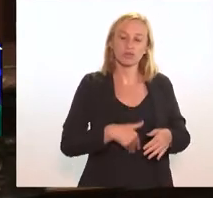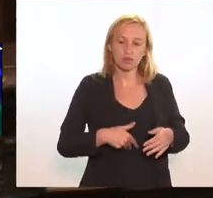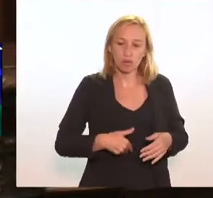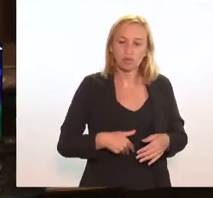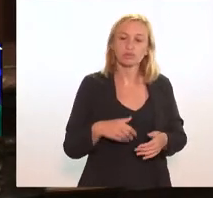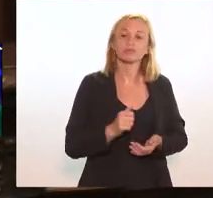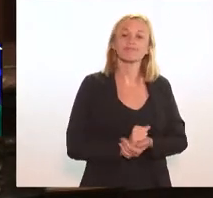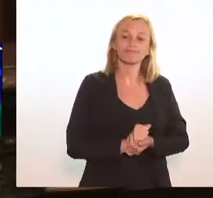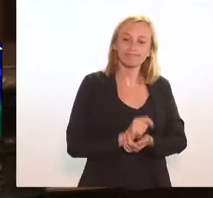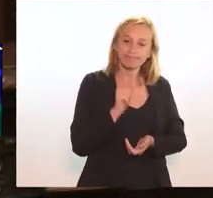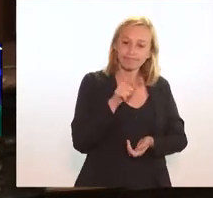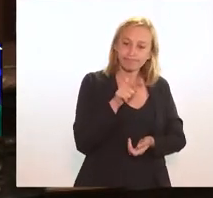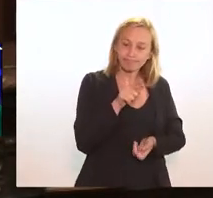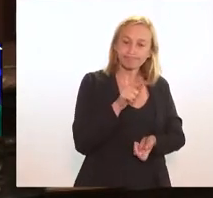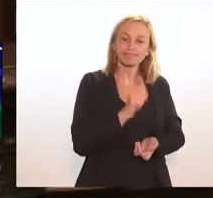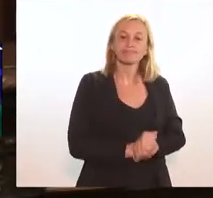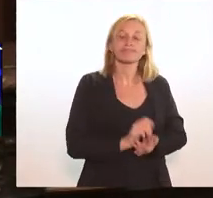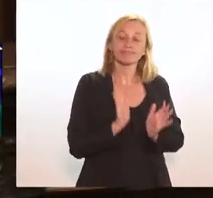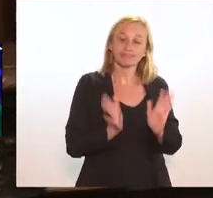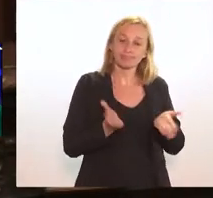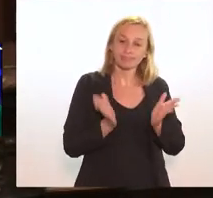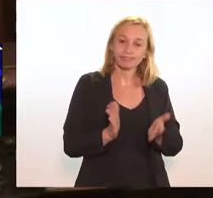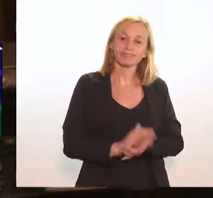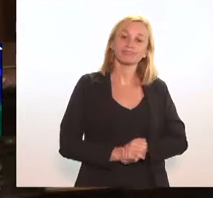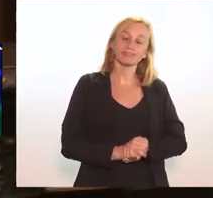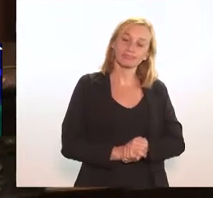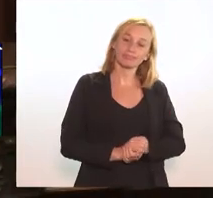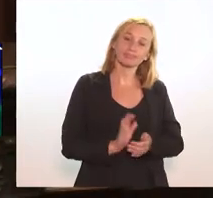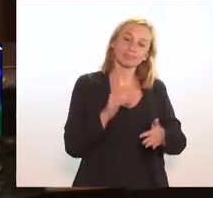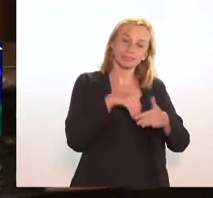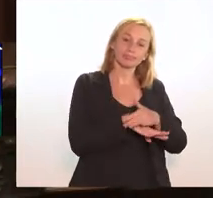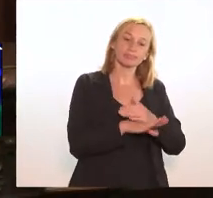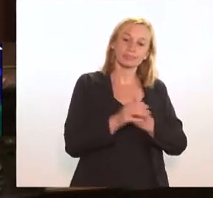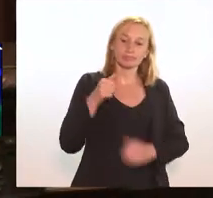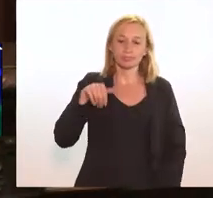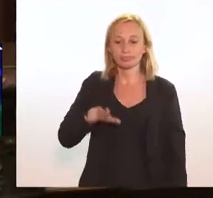fome, aqueles e aquelas hoje que sucumbem nas favelas e nas